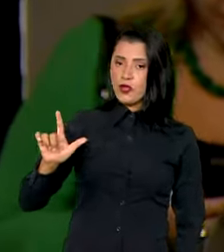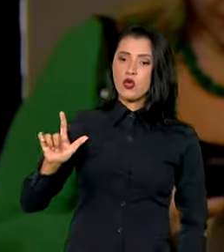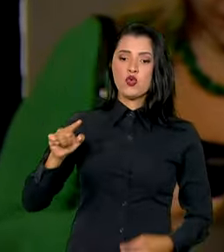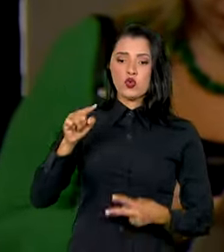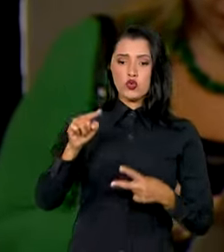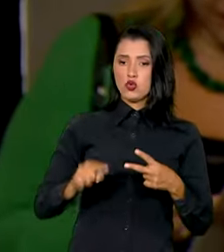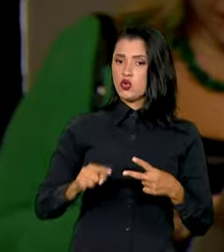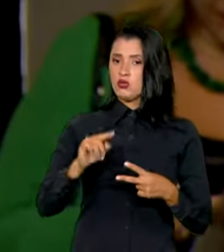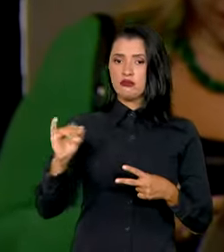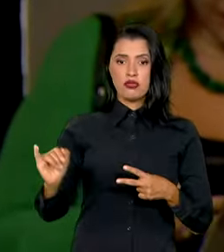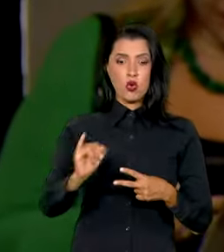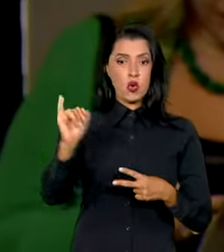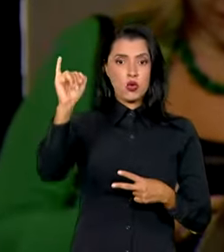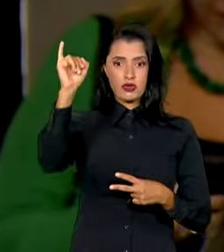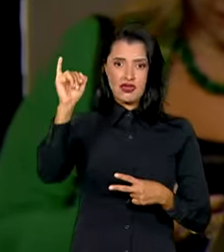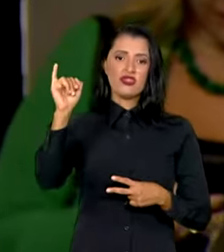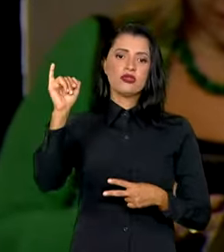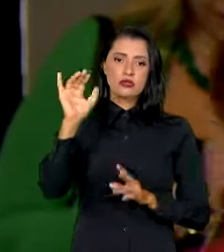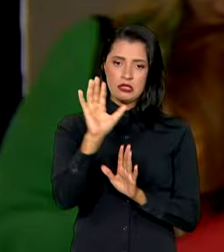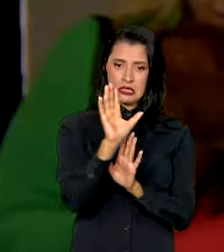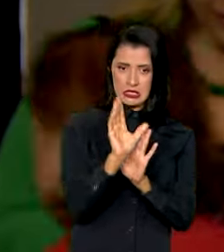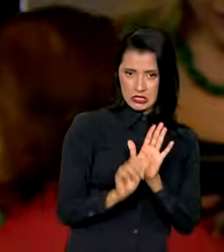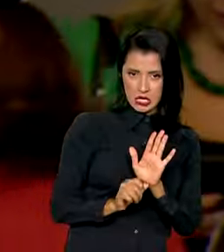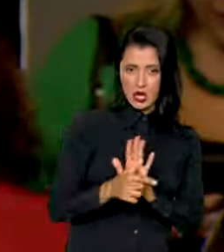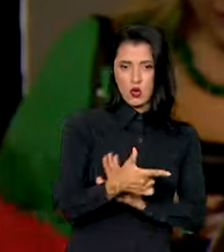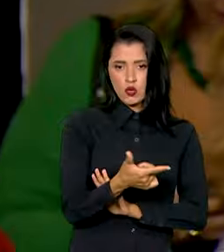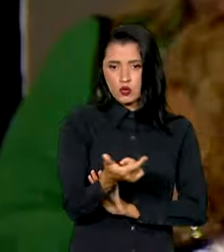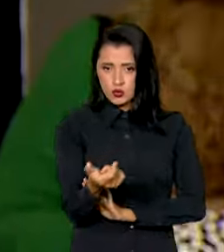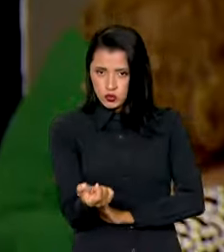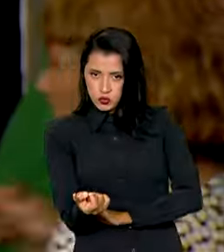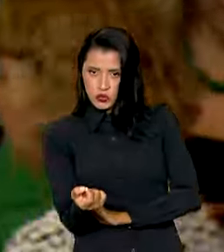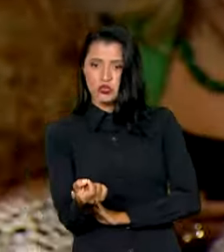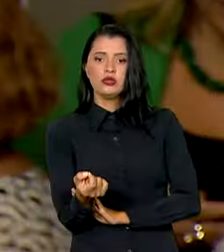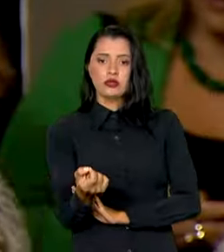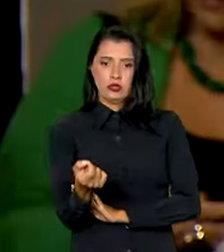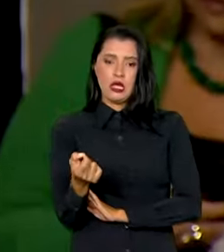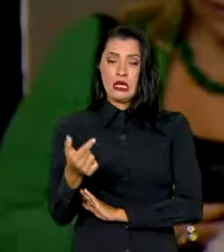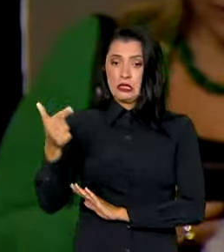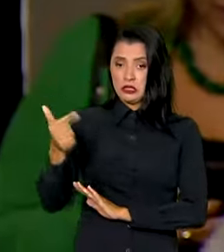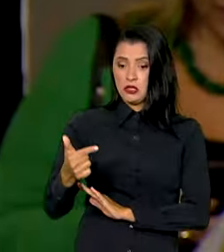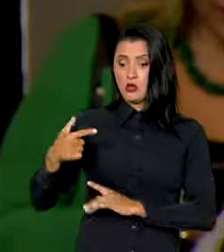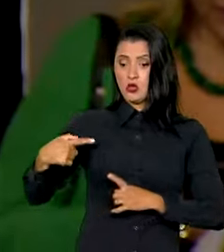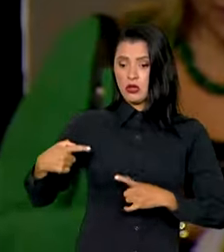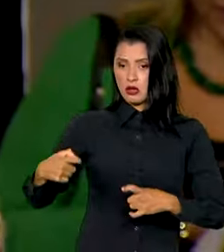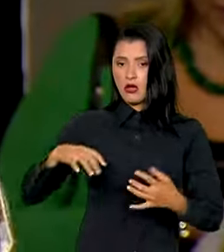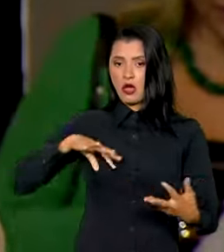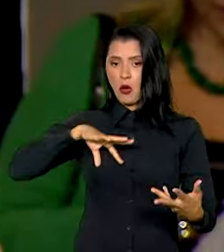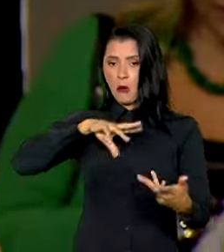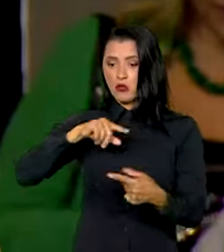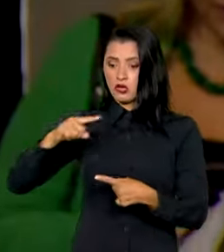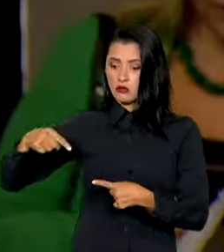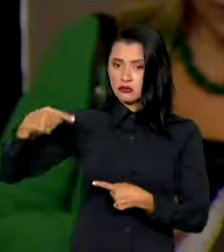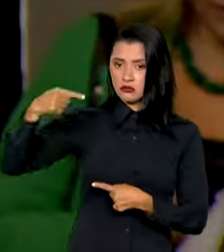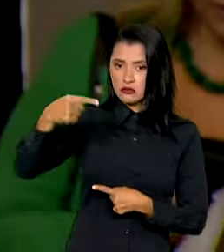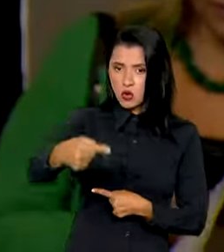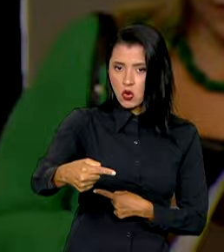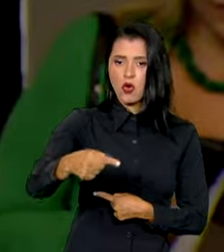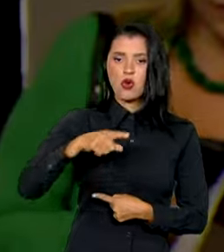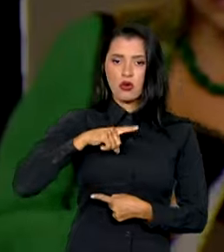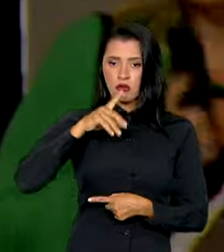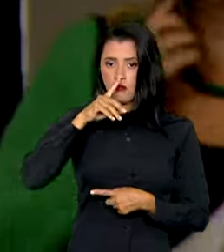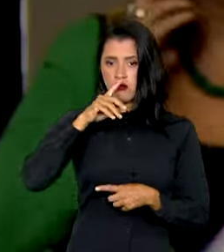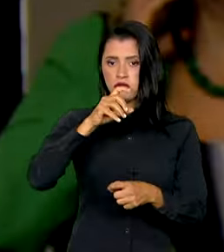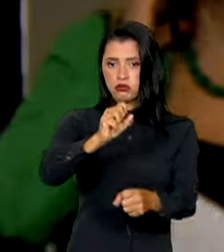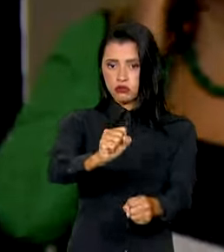grandes instrumentos no século XX, né, principalmente no pós-Segunda Guerra Mundial, quando se fortaleceu